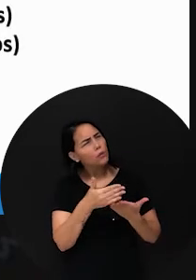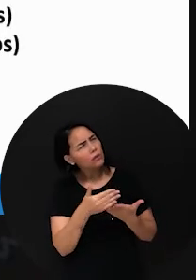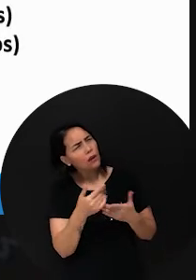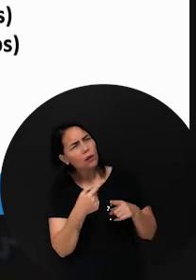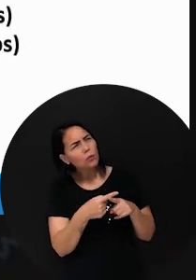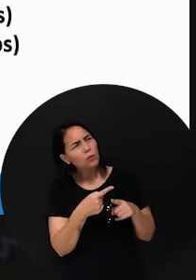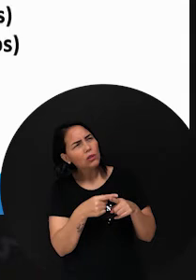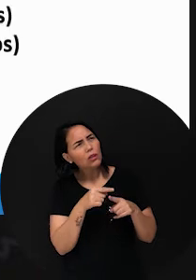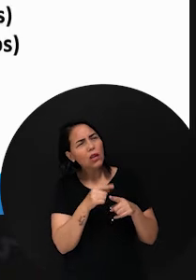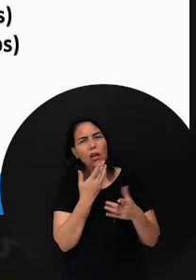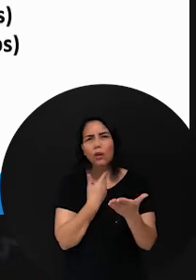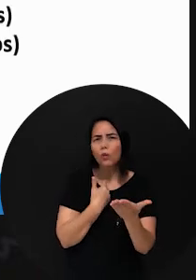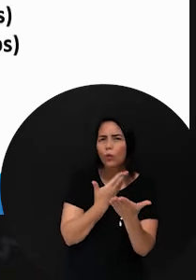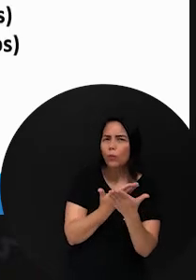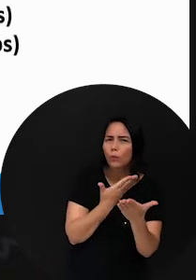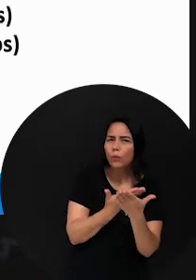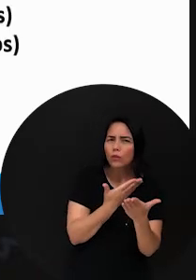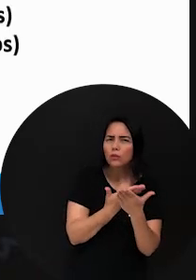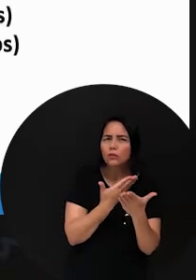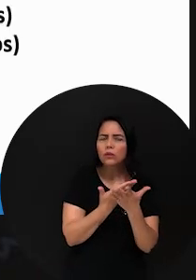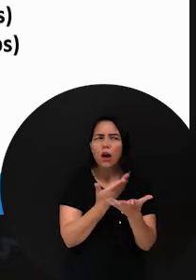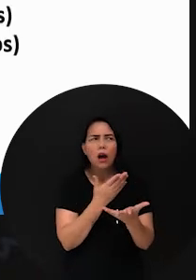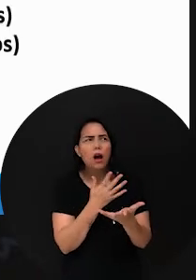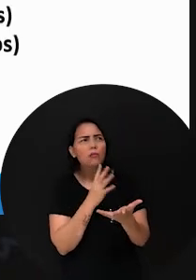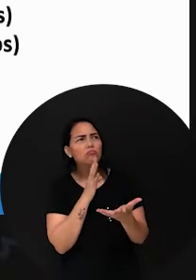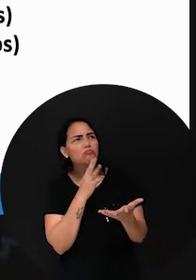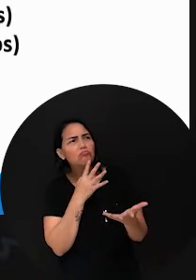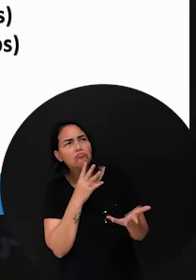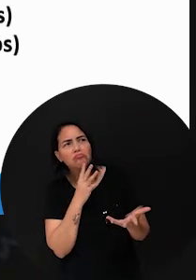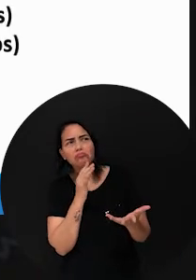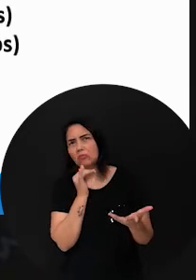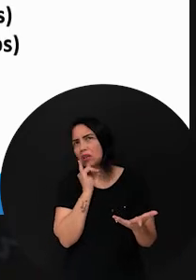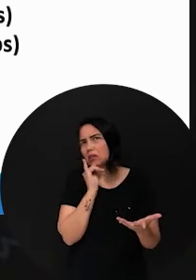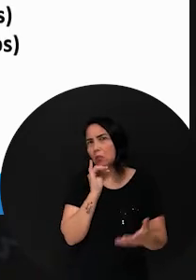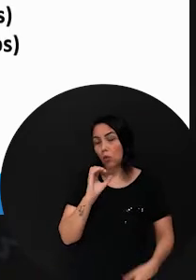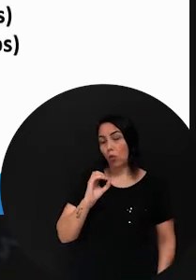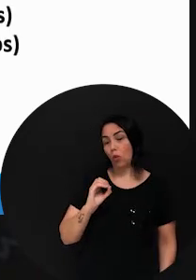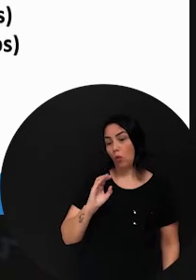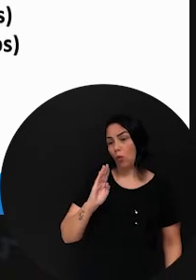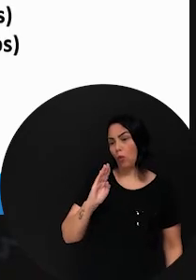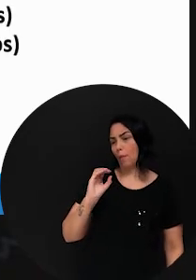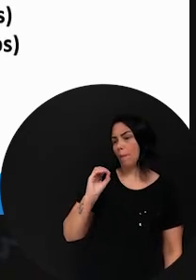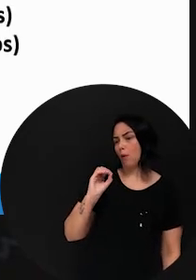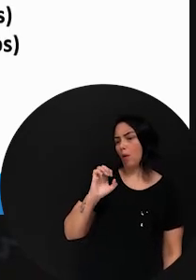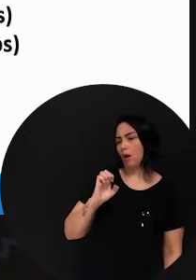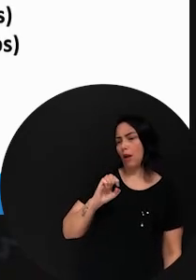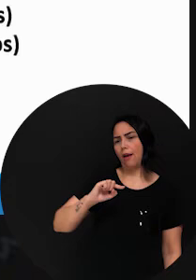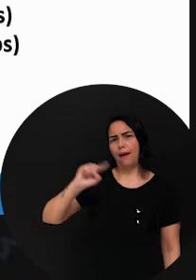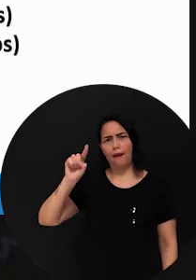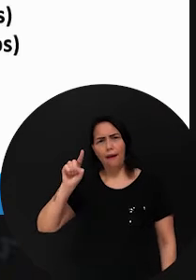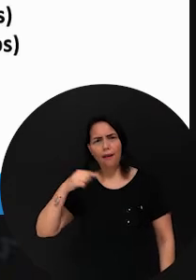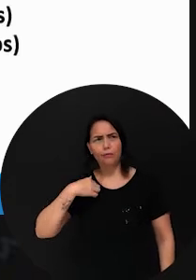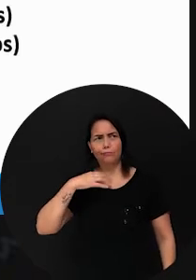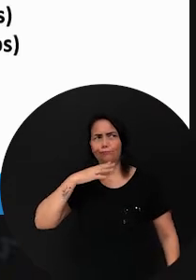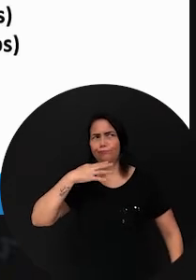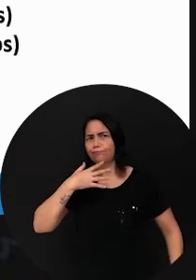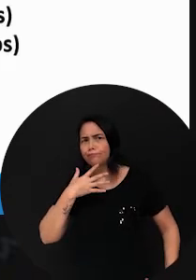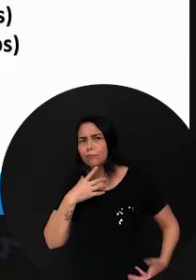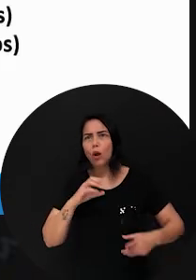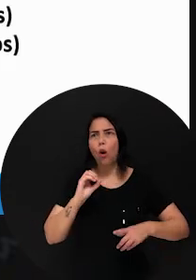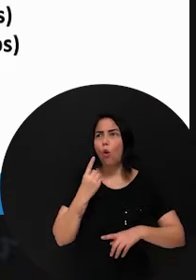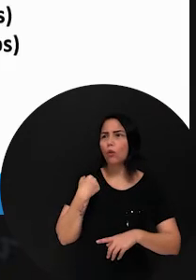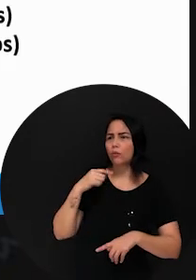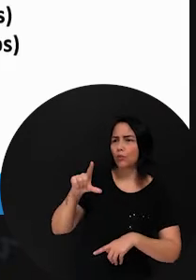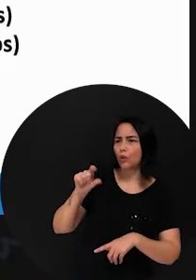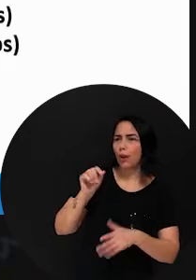eu vou começar a tocar um instrumento tão desconhecido como o oboé, por exemplo? Né? Ou por que eu vou escolher o fagote? Por